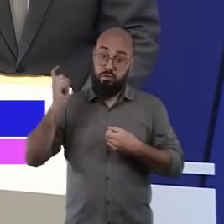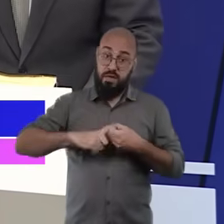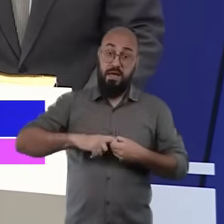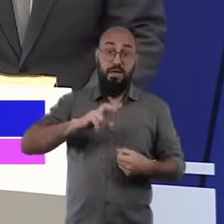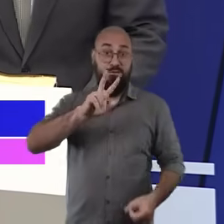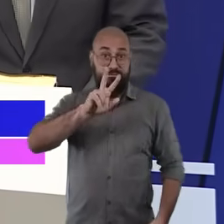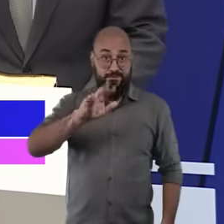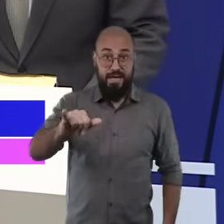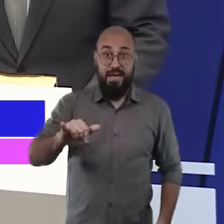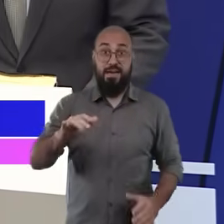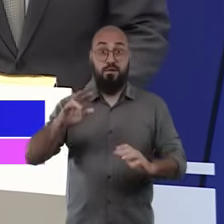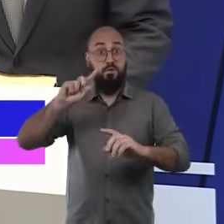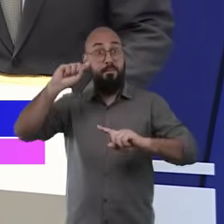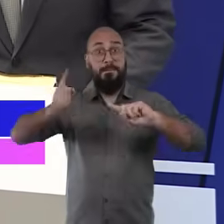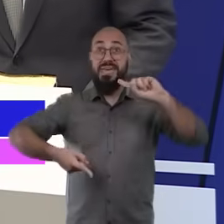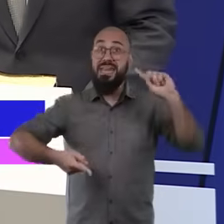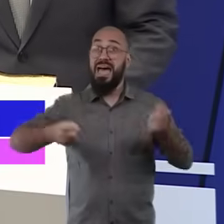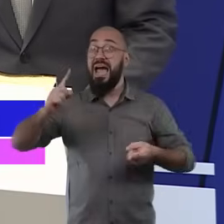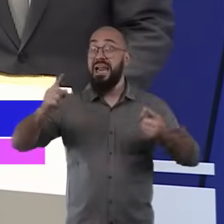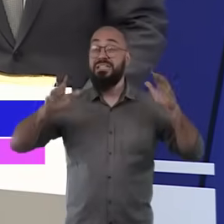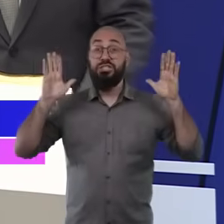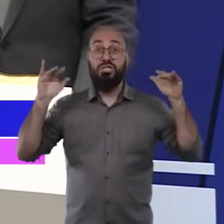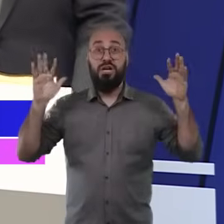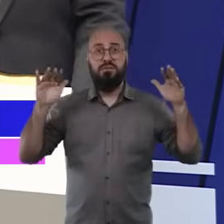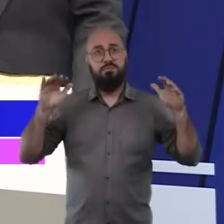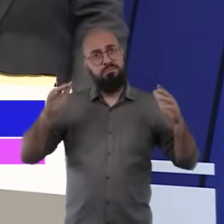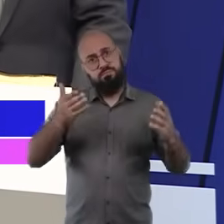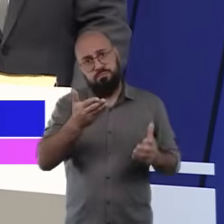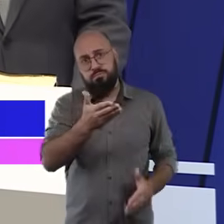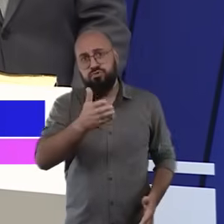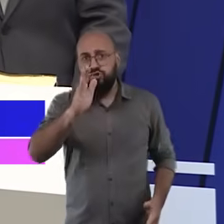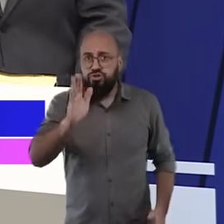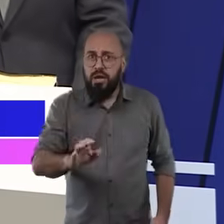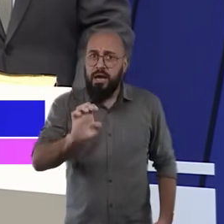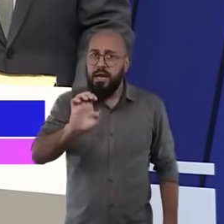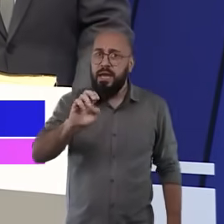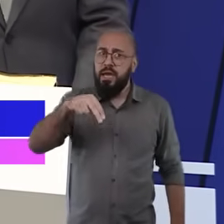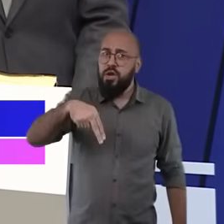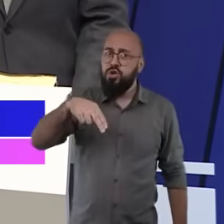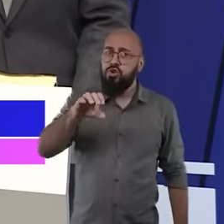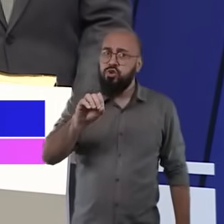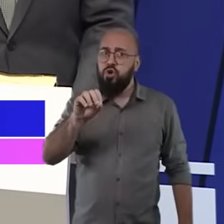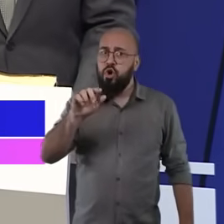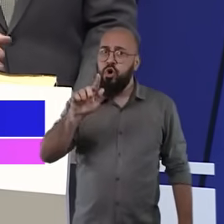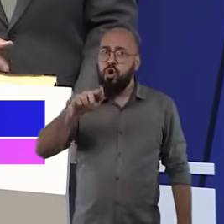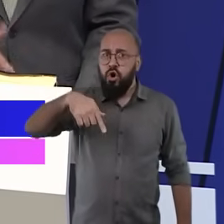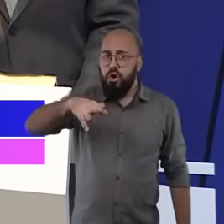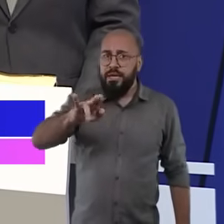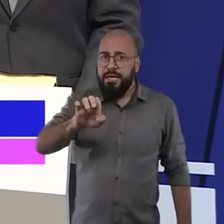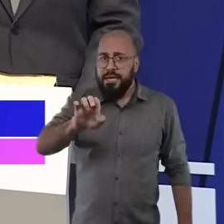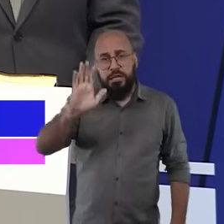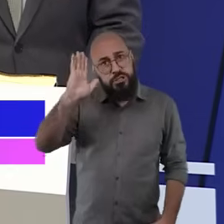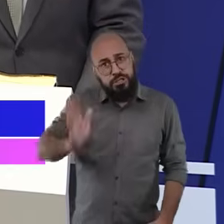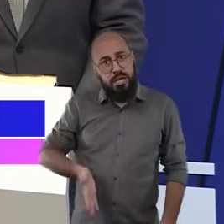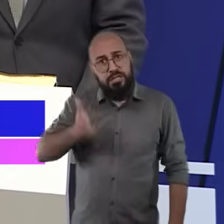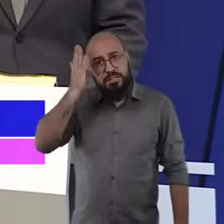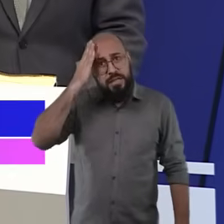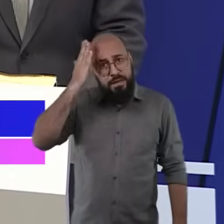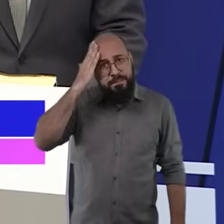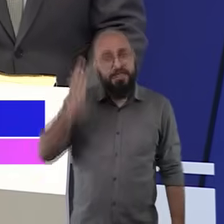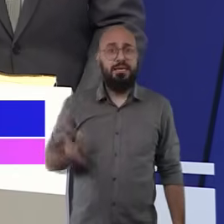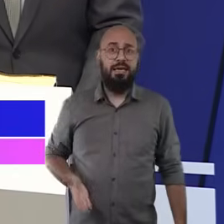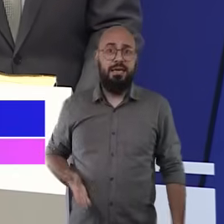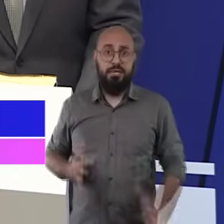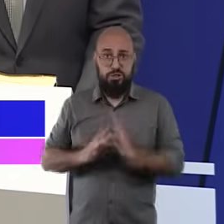seus anjos. Ou seja, Enoque sabia que a história desse mundo terminaria com o retorno